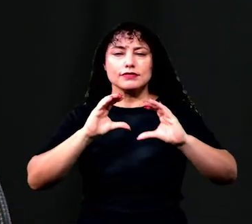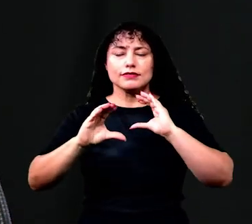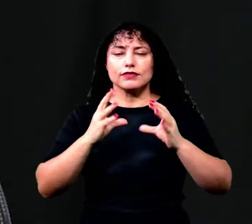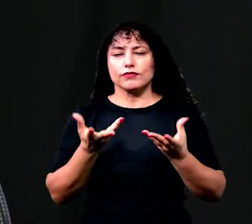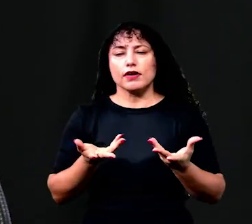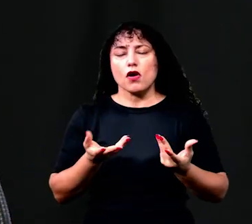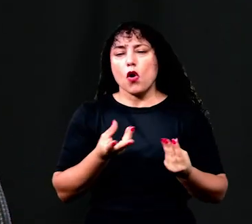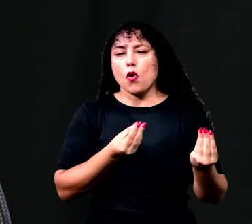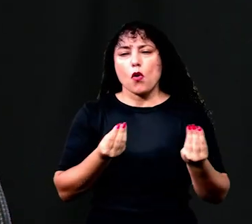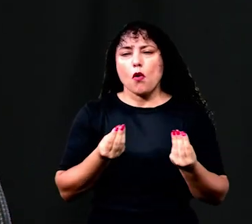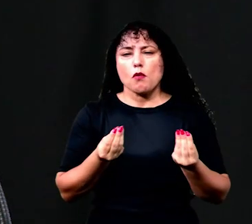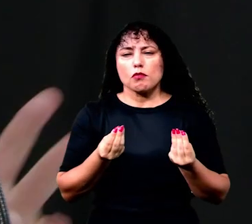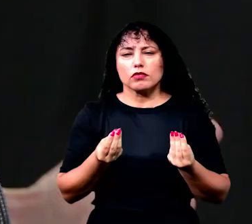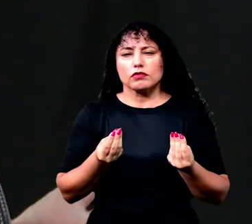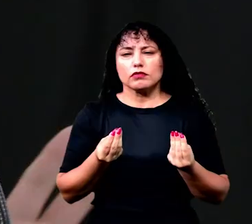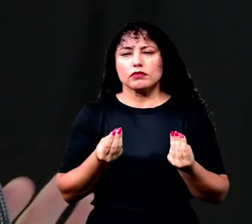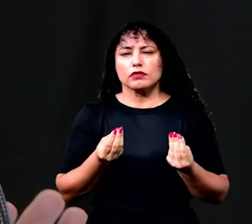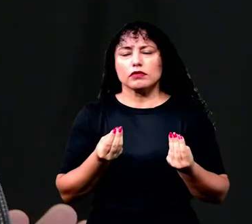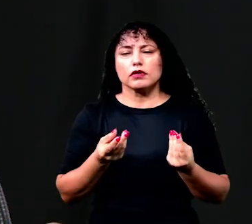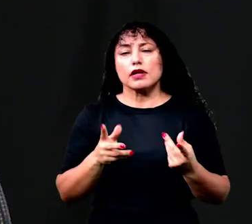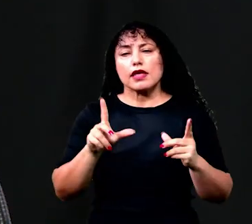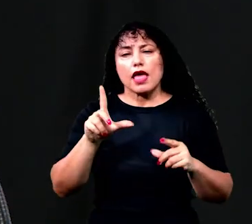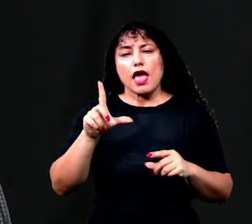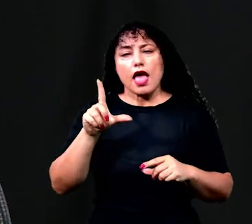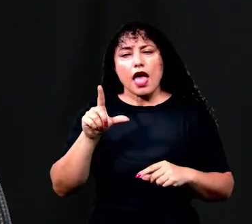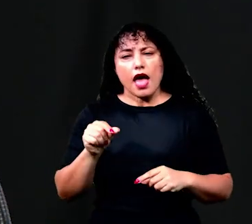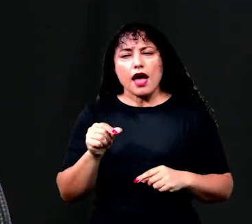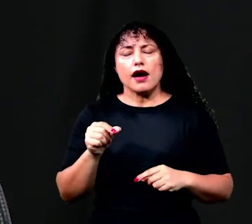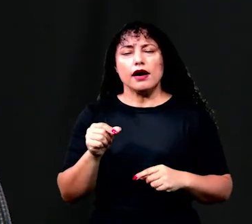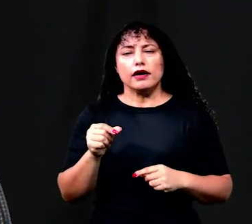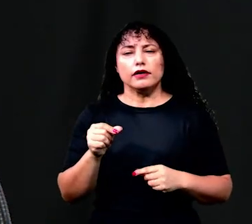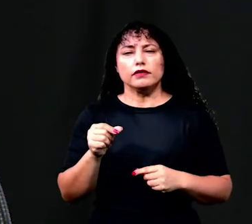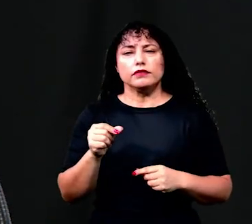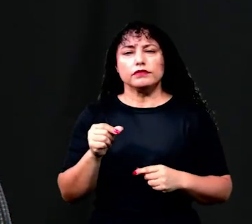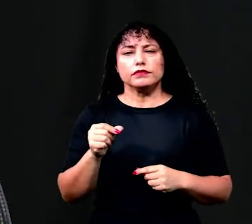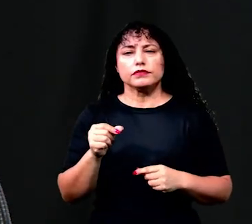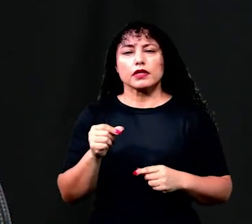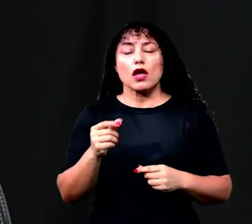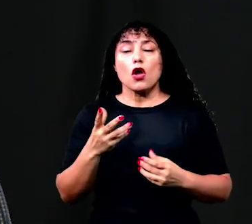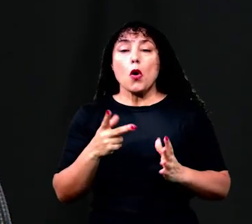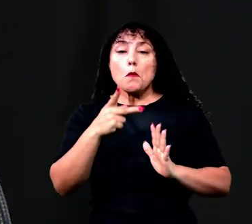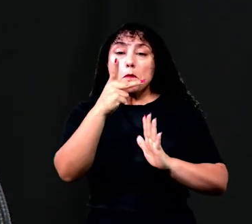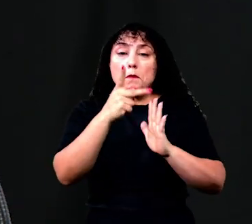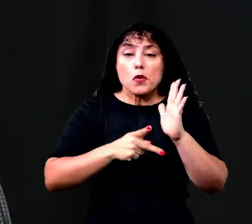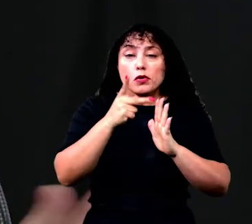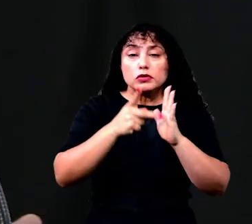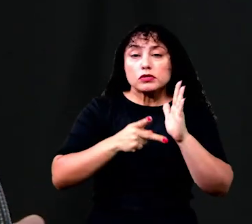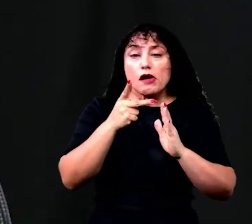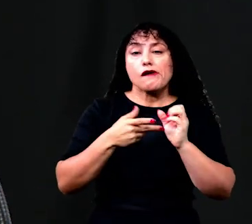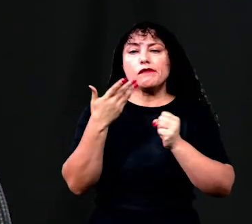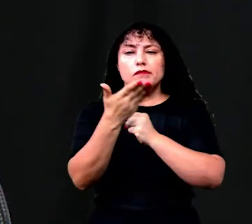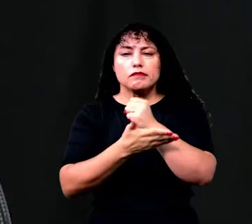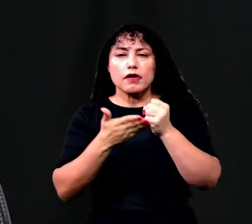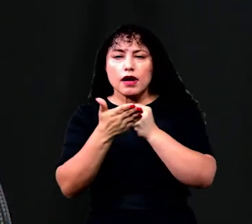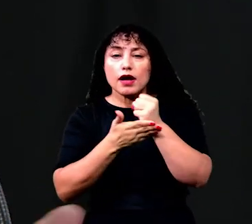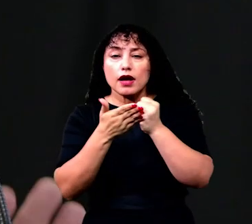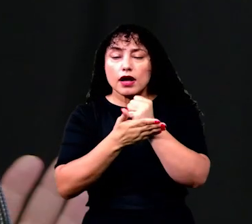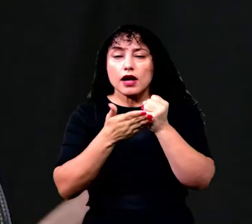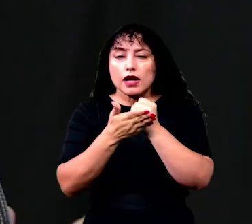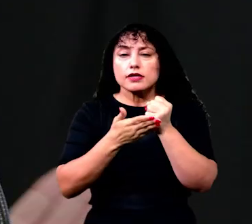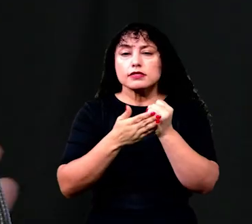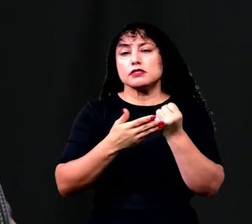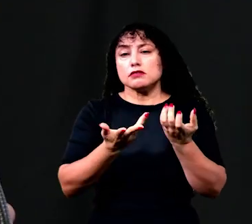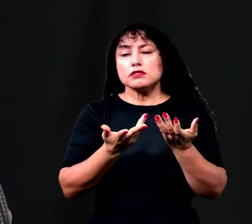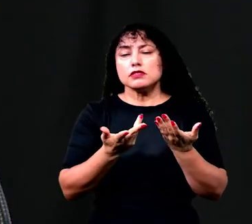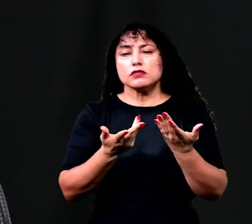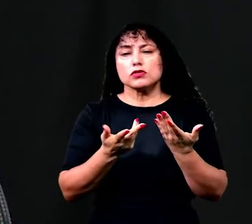como o PBL, que é o Project Based Learning, ou Problem Based Learning, tem